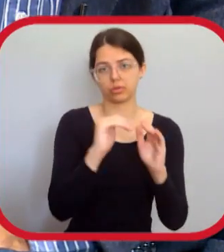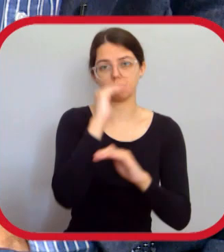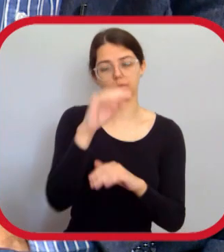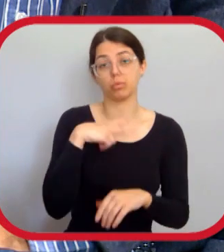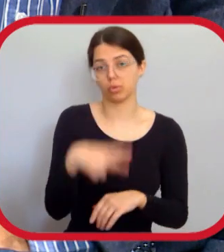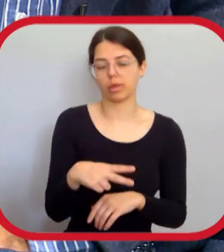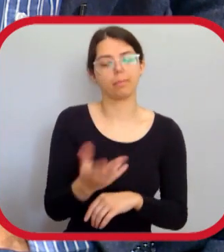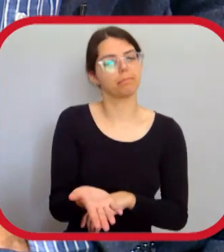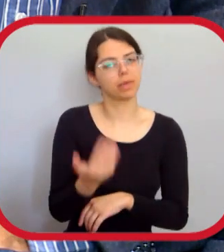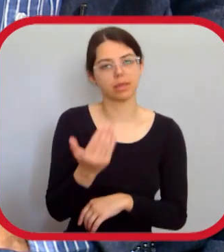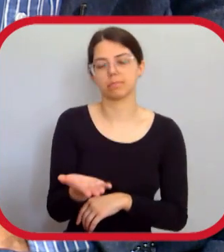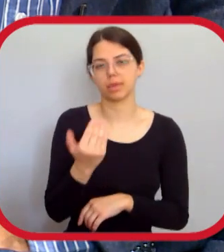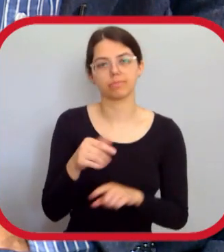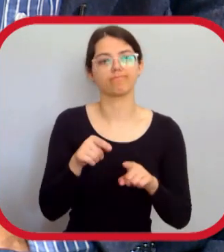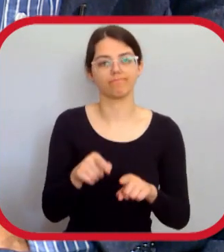superior em Portugal.